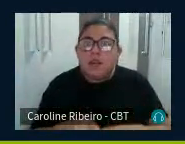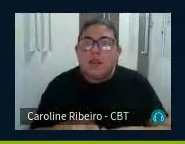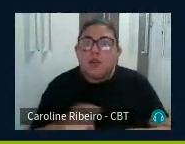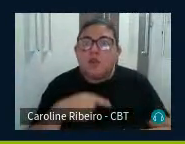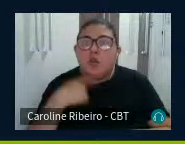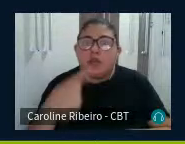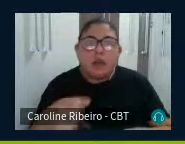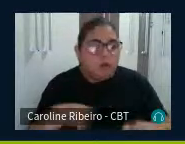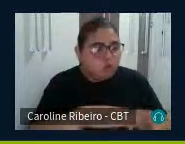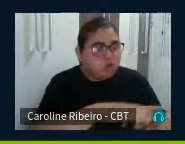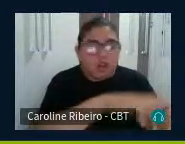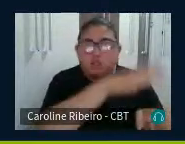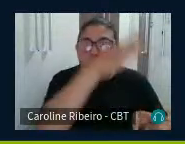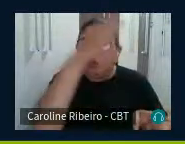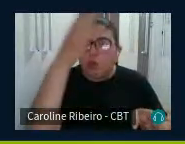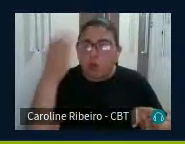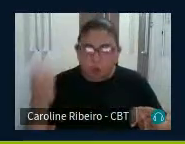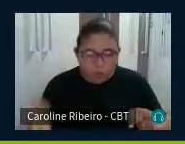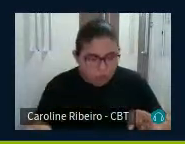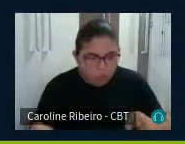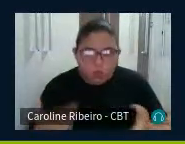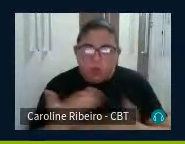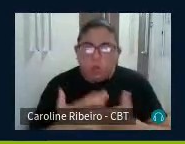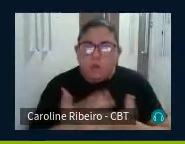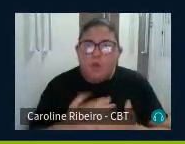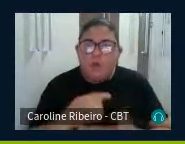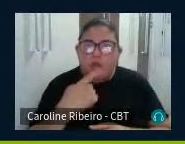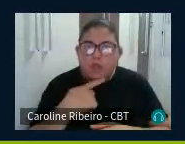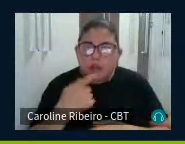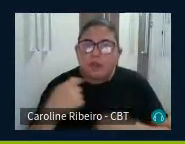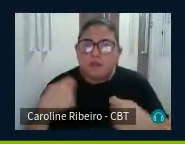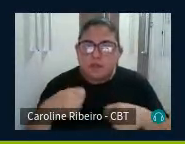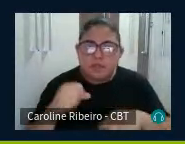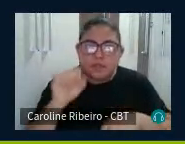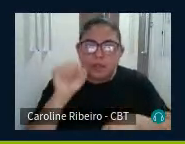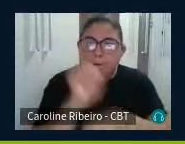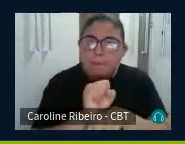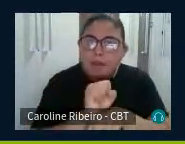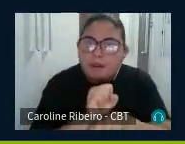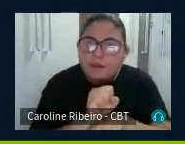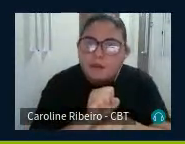estudando. A refeição, você precisa se alimentar,